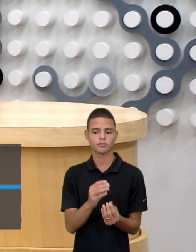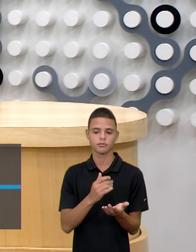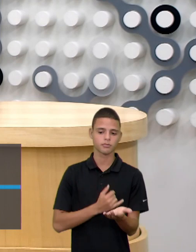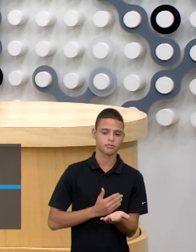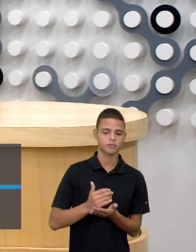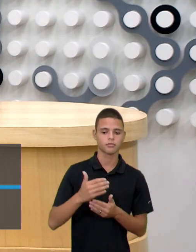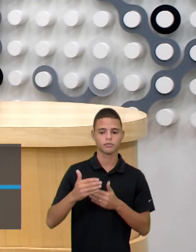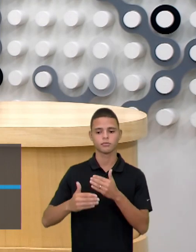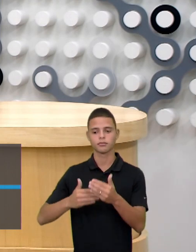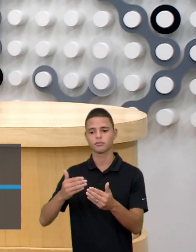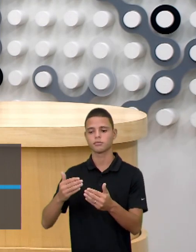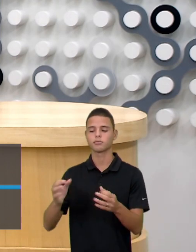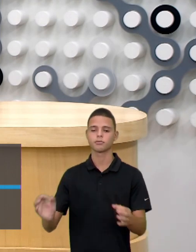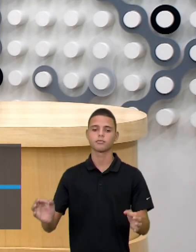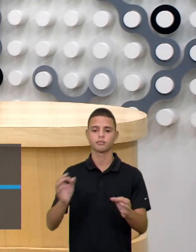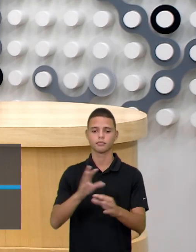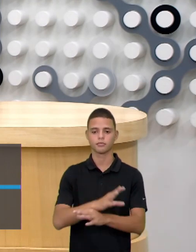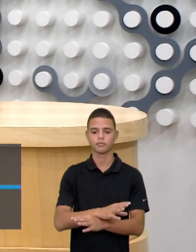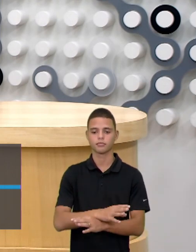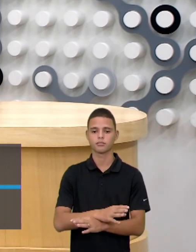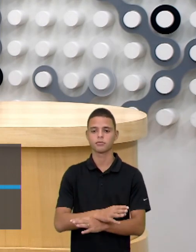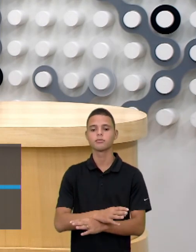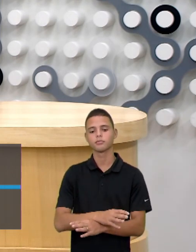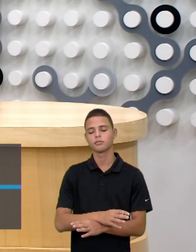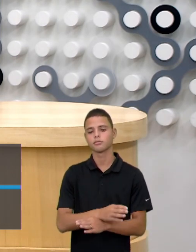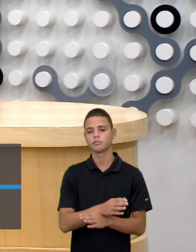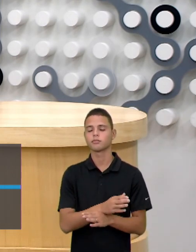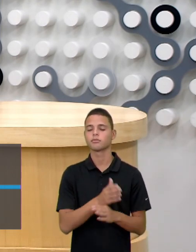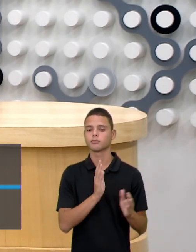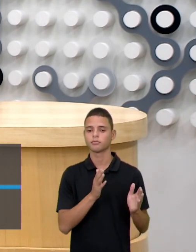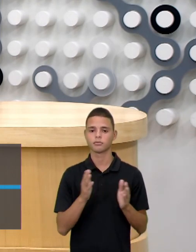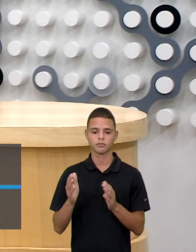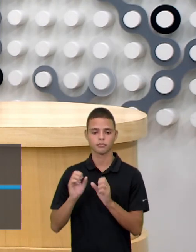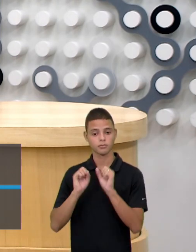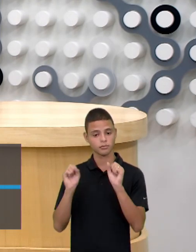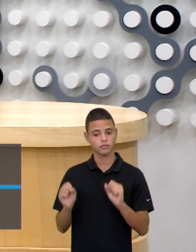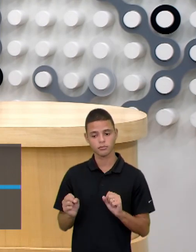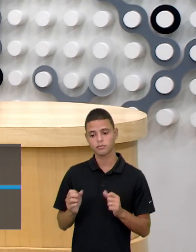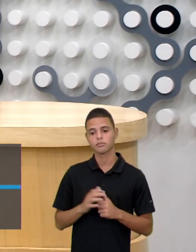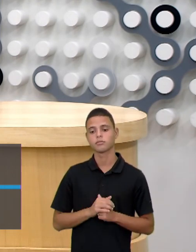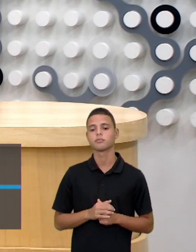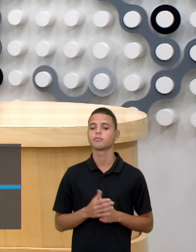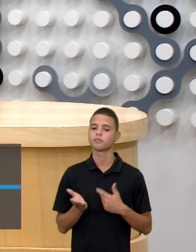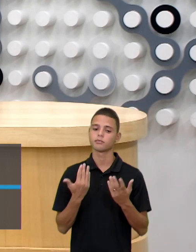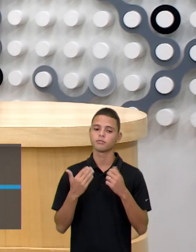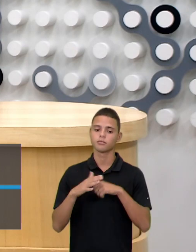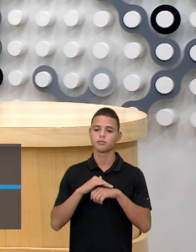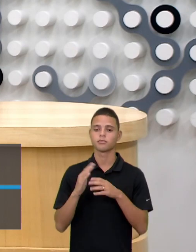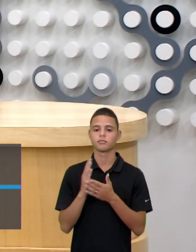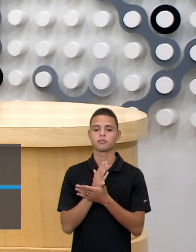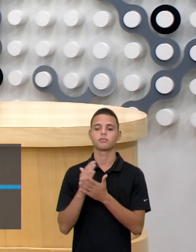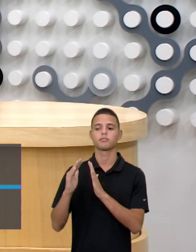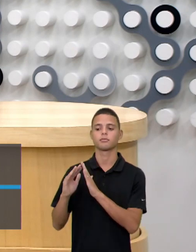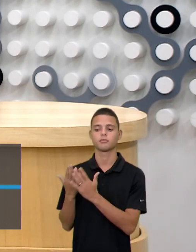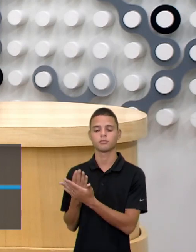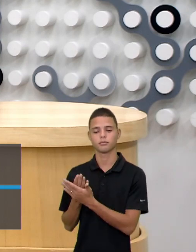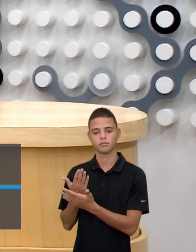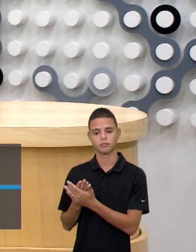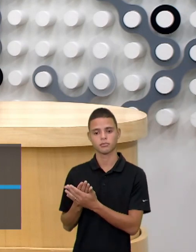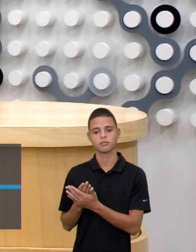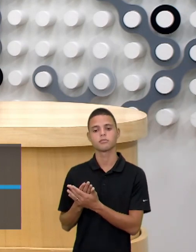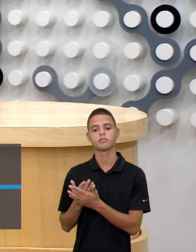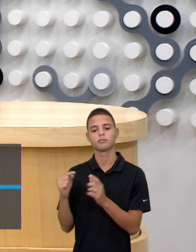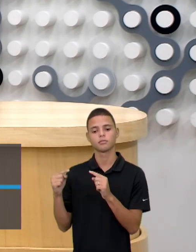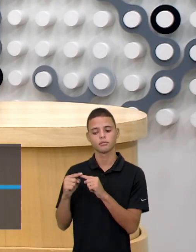introdução, o desenvolvimento e a finalização com a sistematização. Nós falamos de instituições, né, que